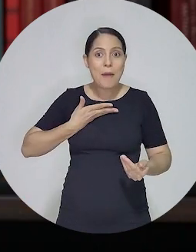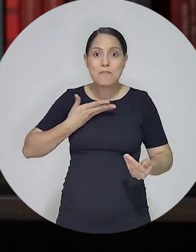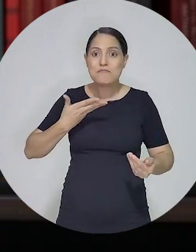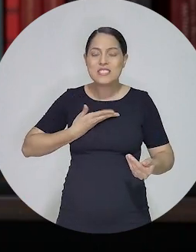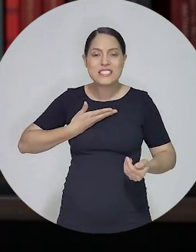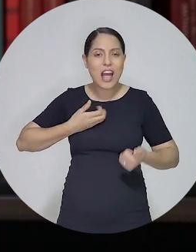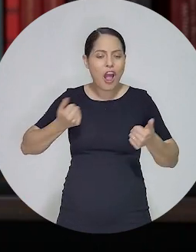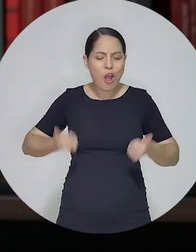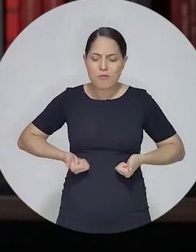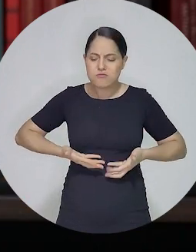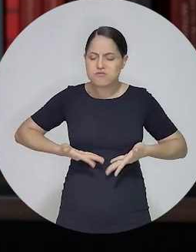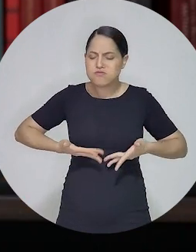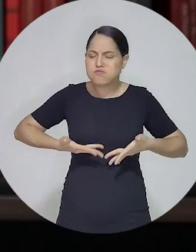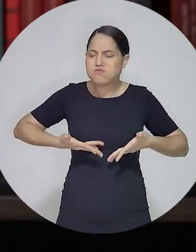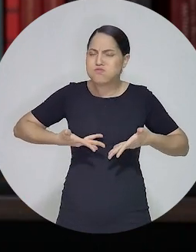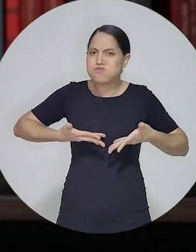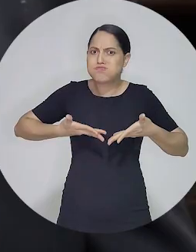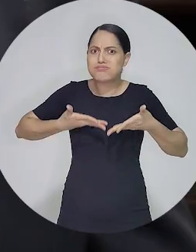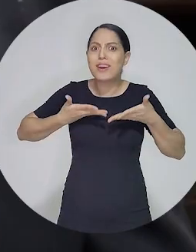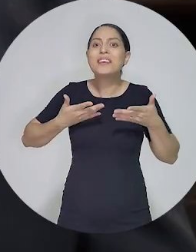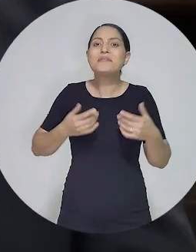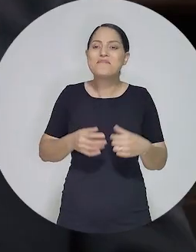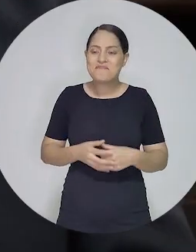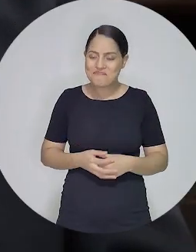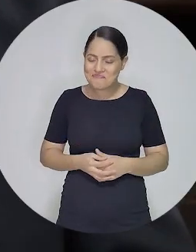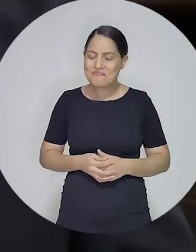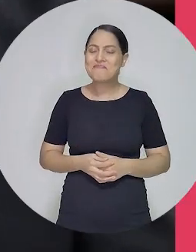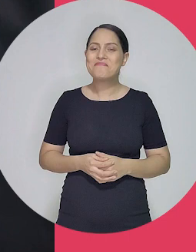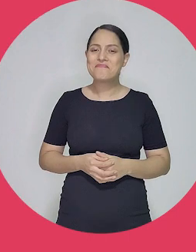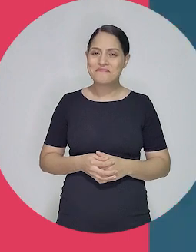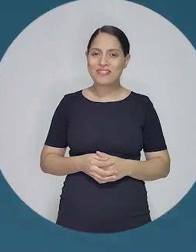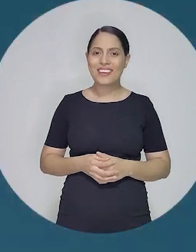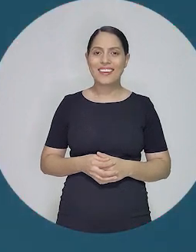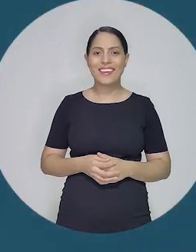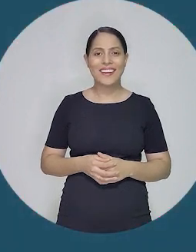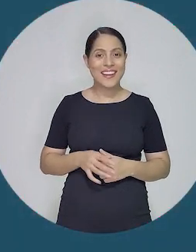transborda a questão de amizade.